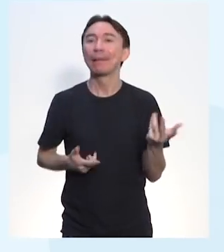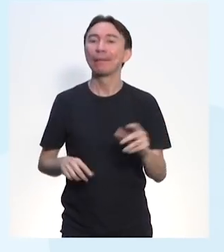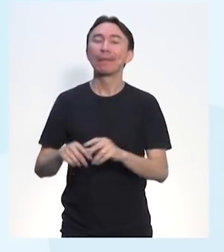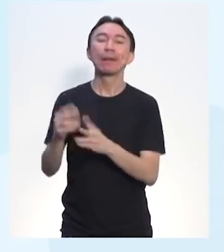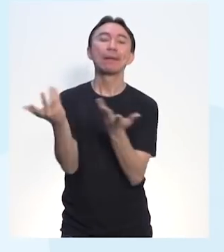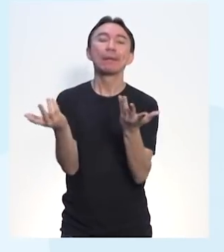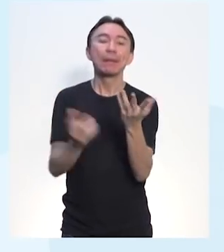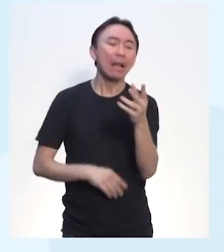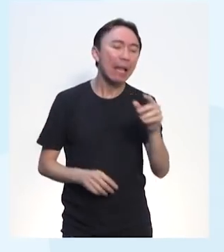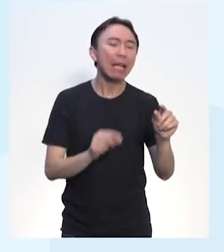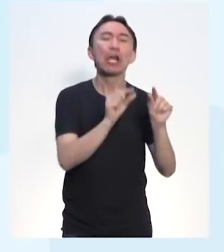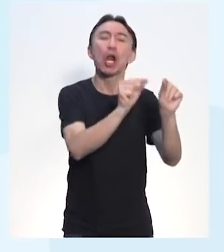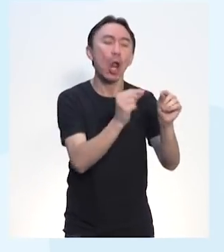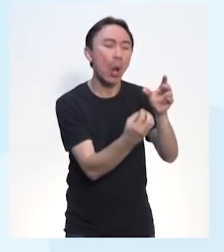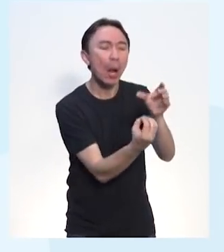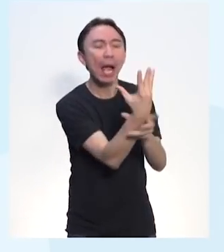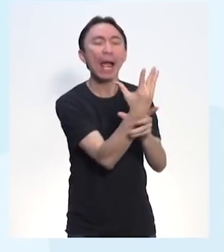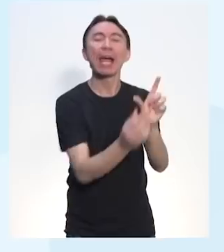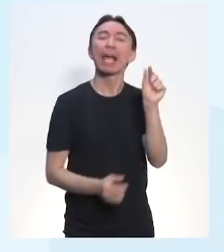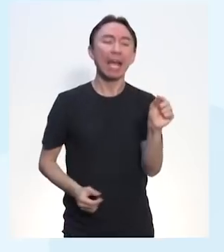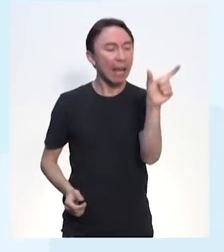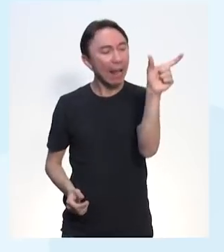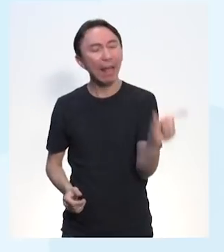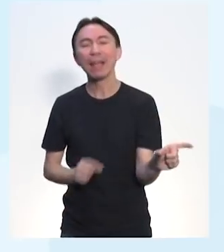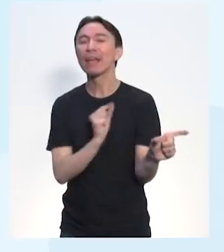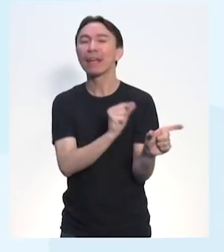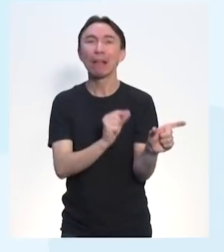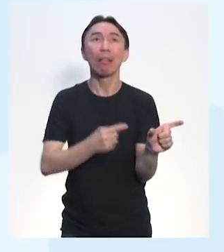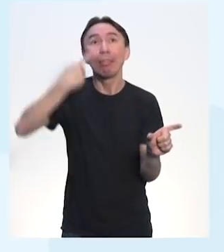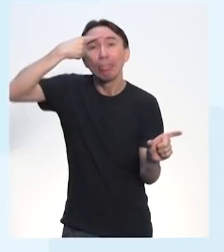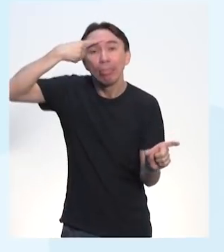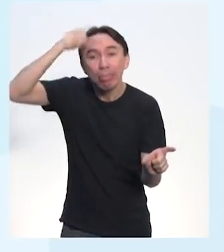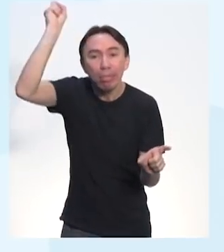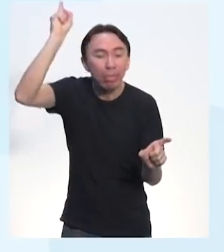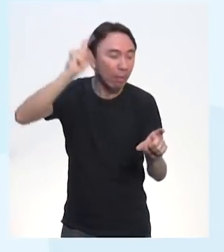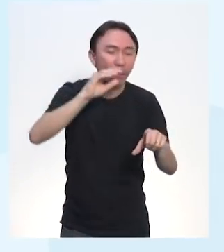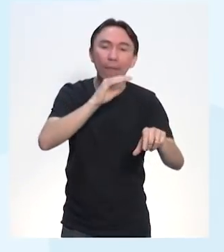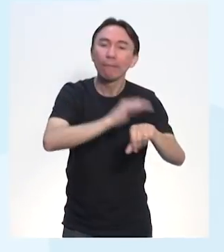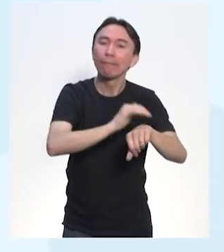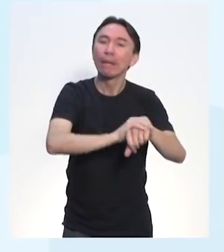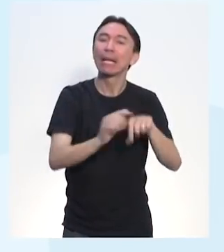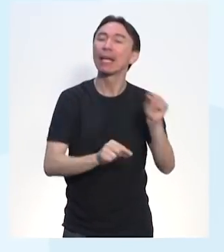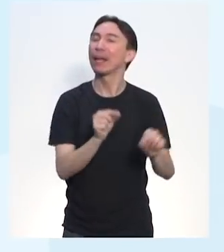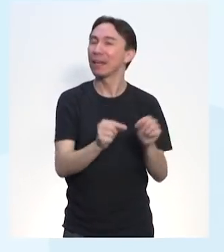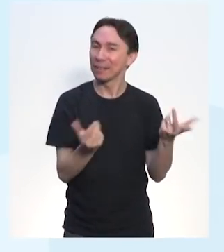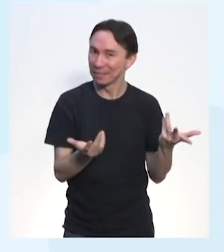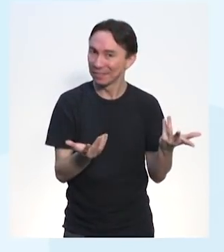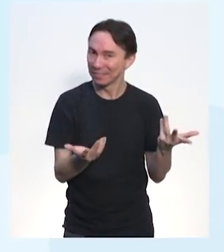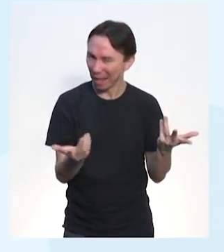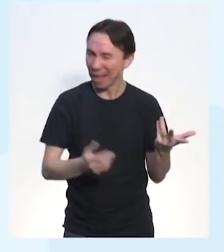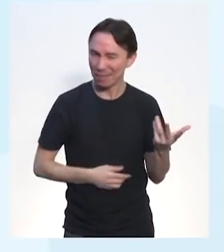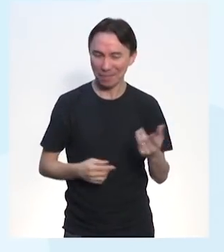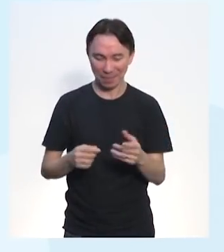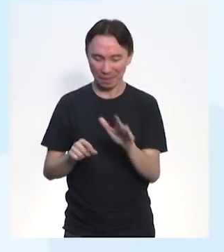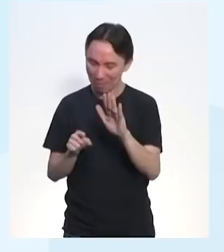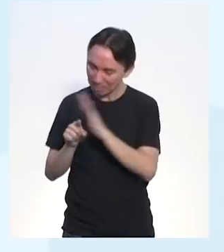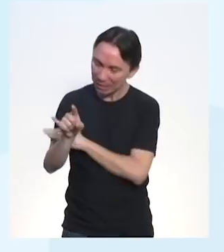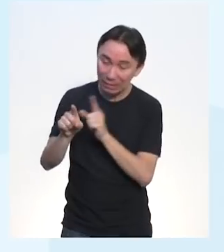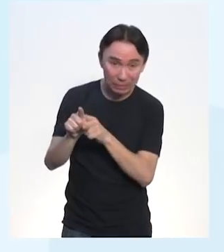professora, quem criou isso? Como pode? Quem inventou? Quem foi que inventou isso? Então, essa é uma das perguntas